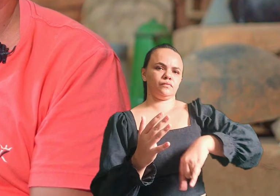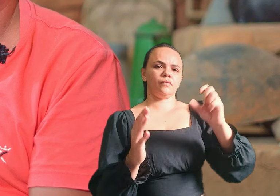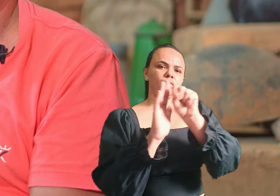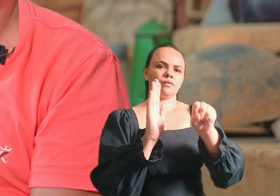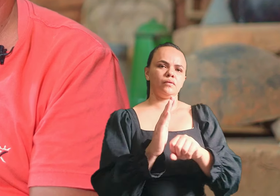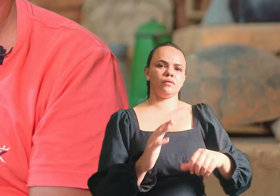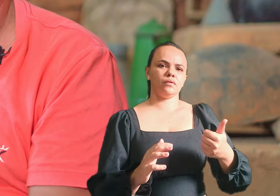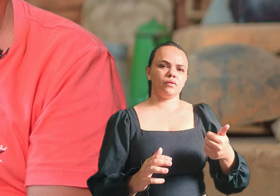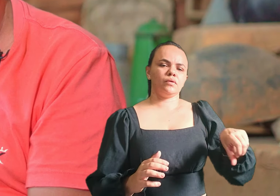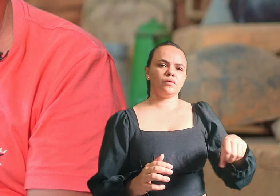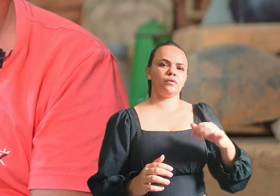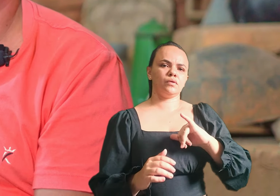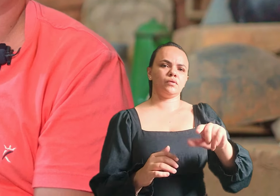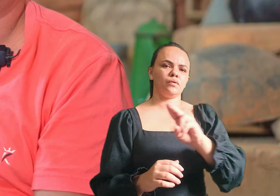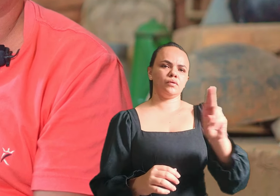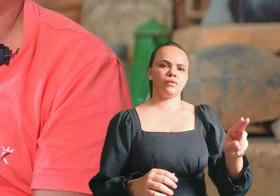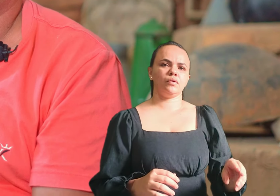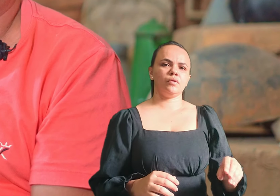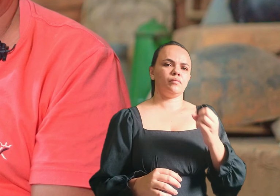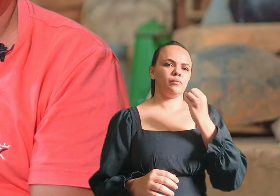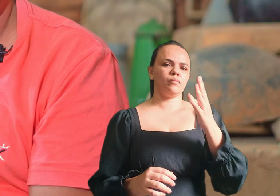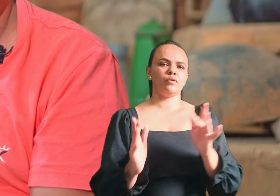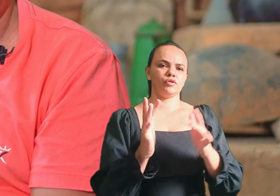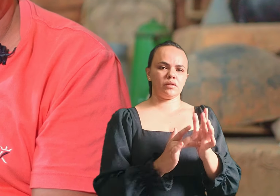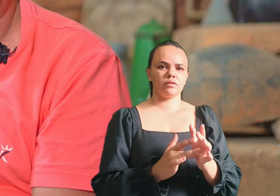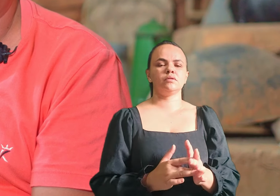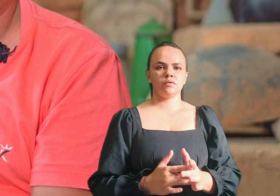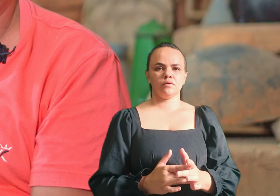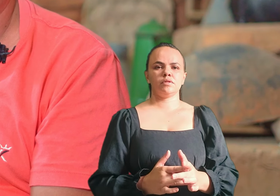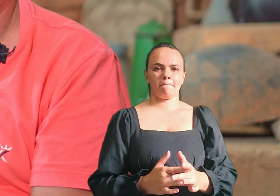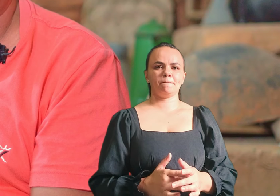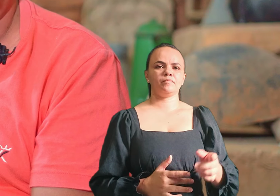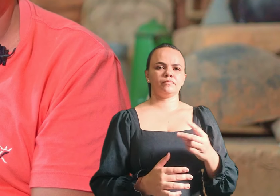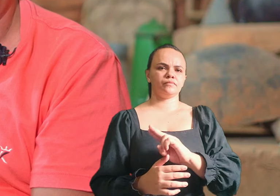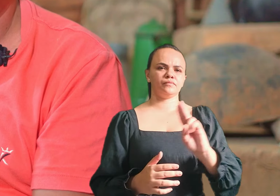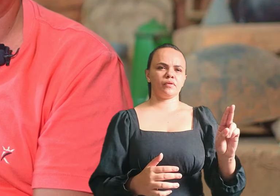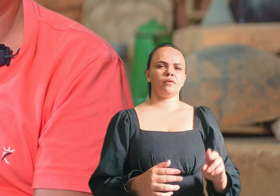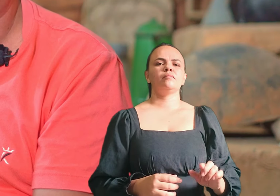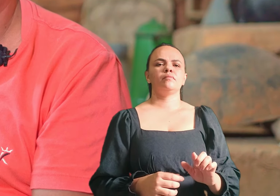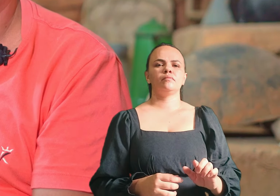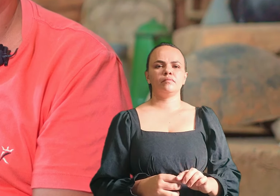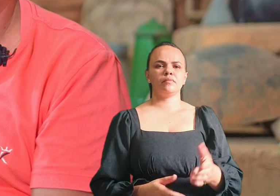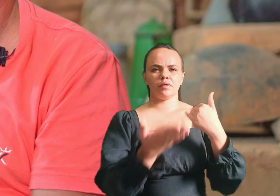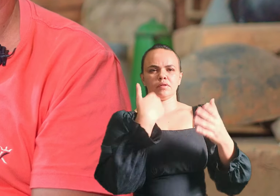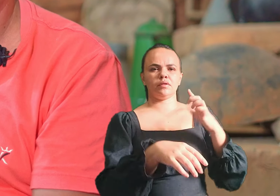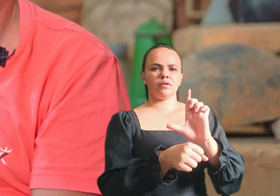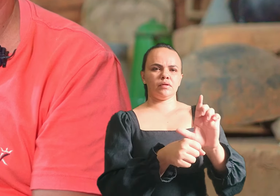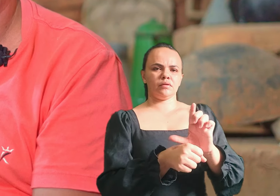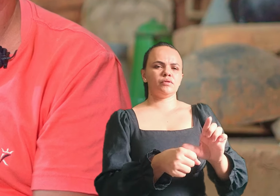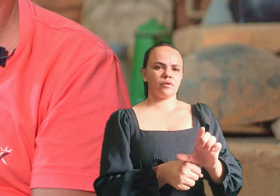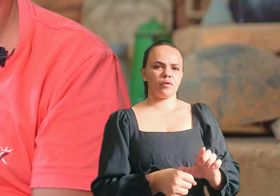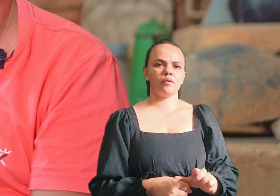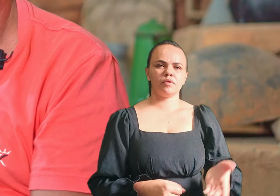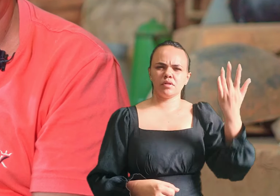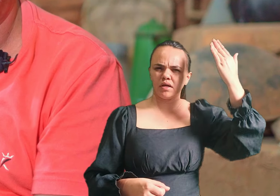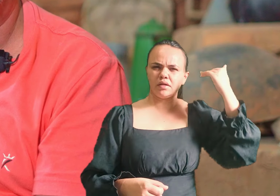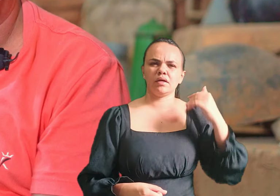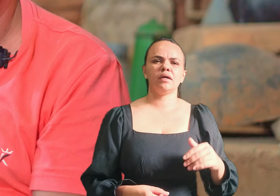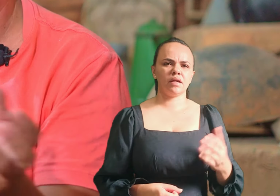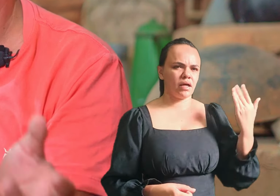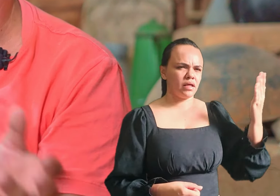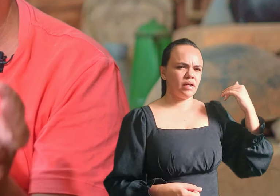a citação Serra do Bom Jesus ela acontece e num dado momento Luiz Gomes lá atrás Mas de fato o nome primitivo foi Serra do Bom